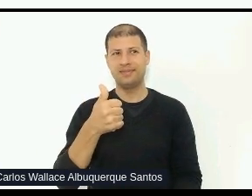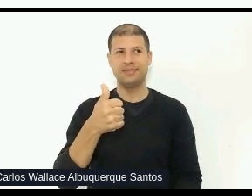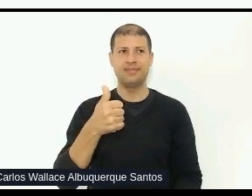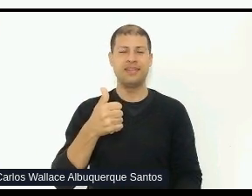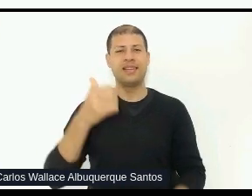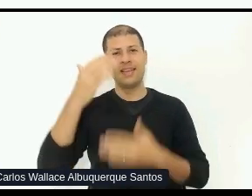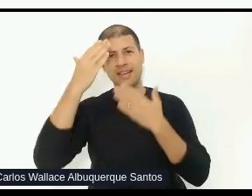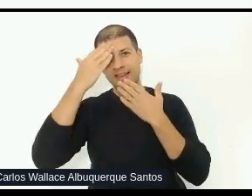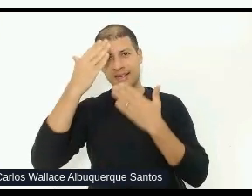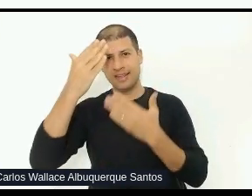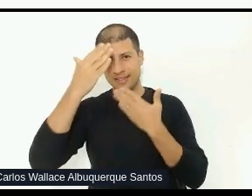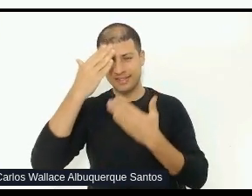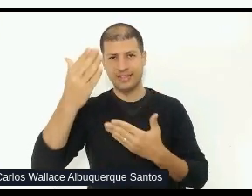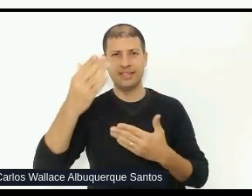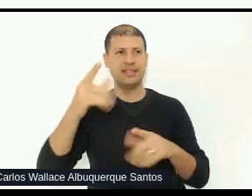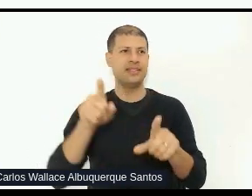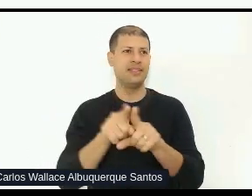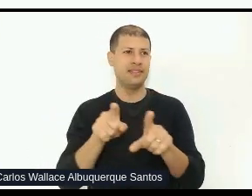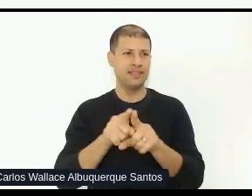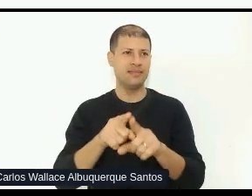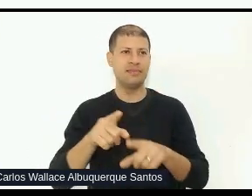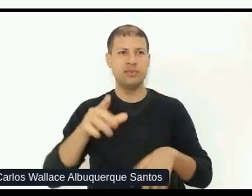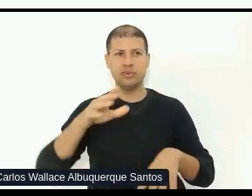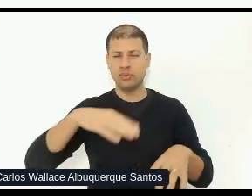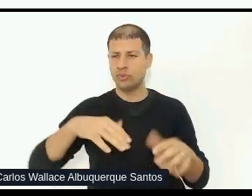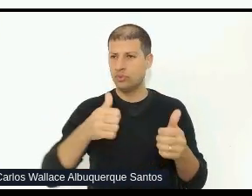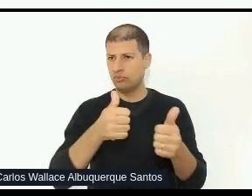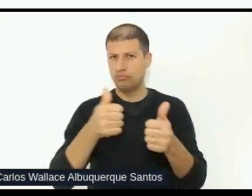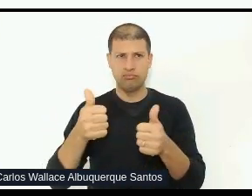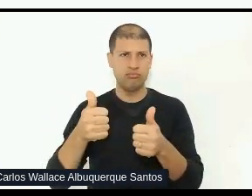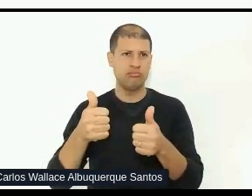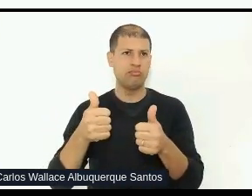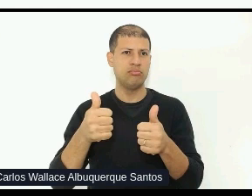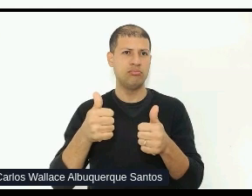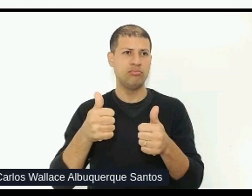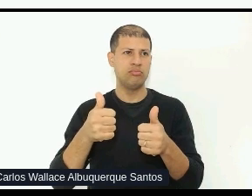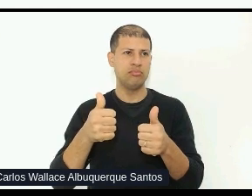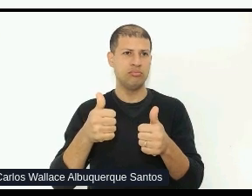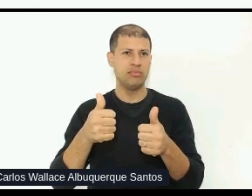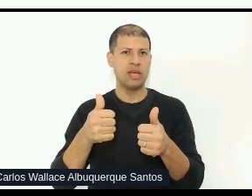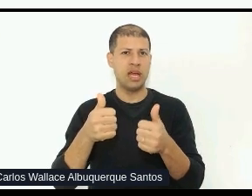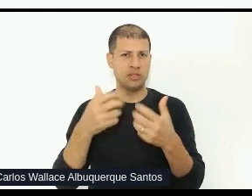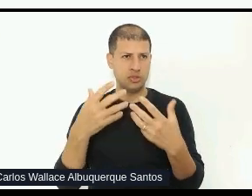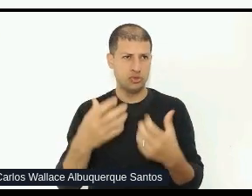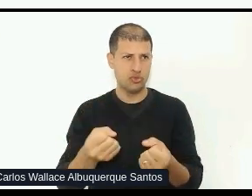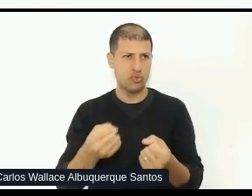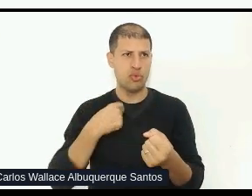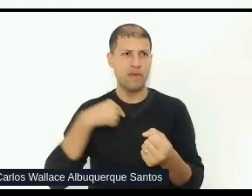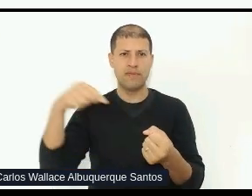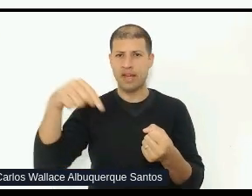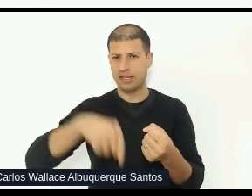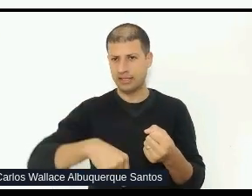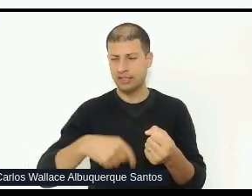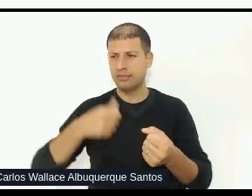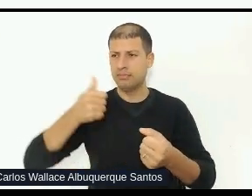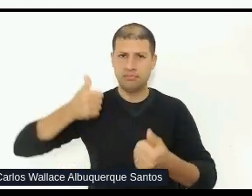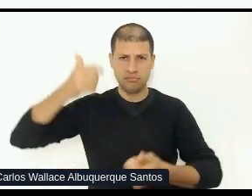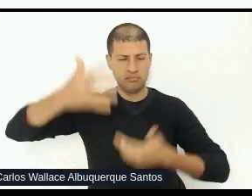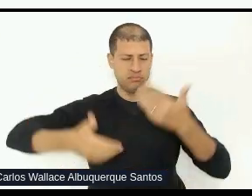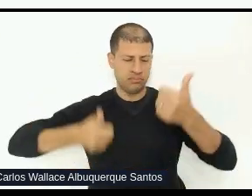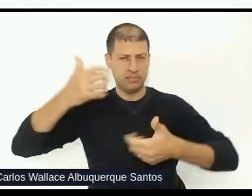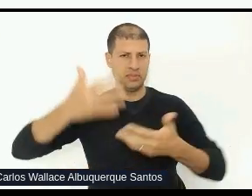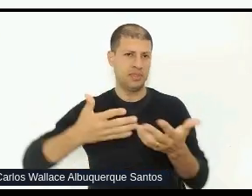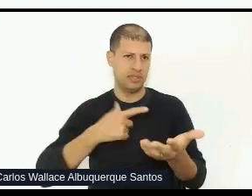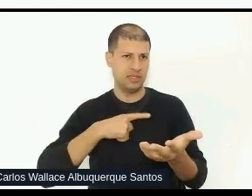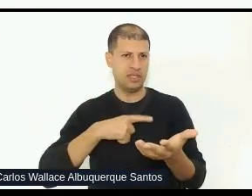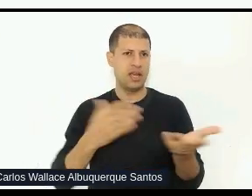Agradecer, né, a Universidade Federal de Jataí, né, que me permite estar aqui com vocês, compartilhando, né,